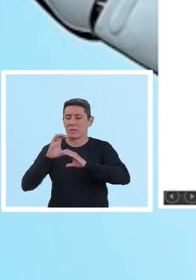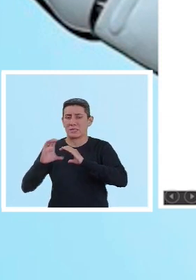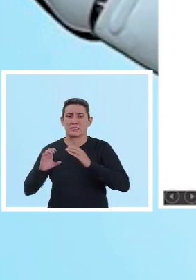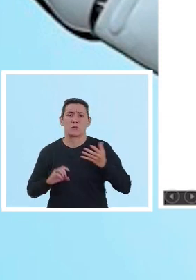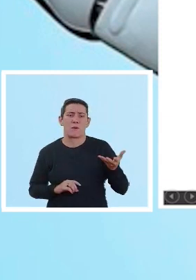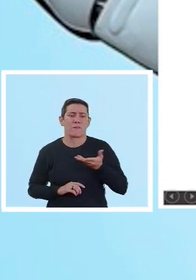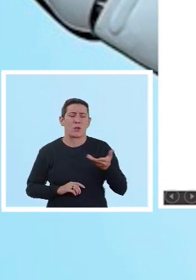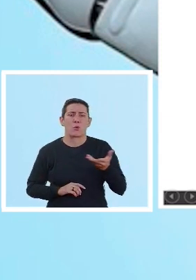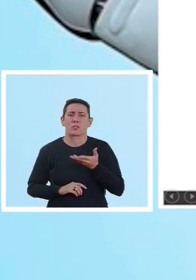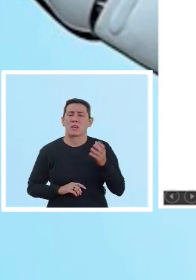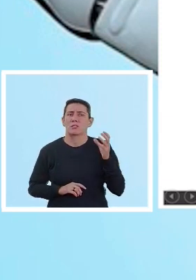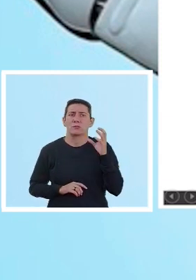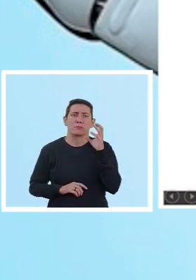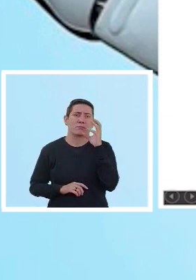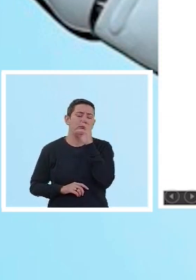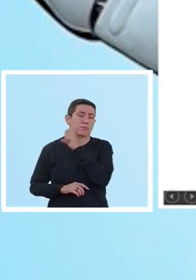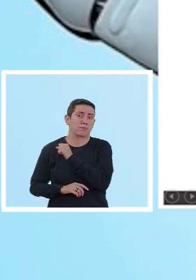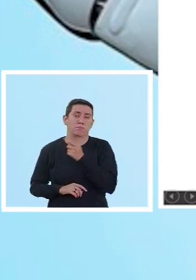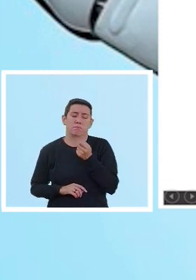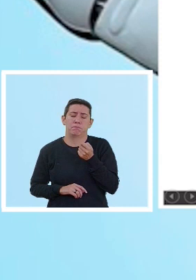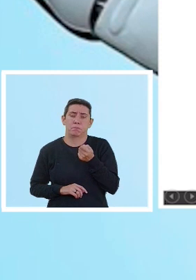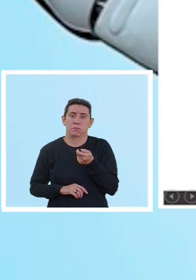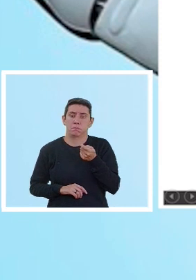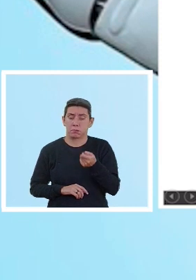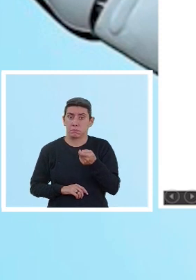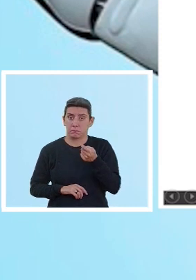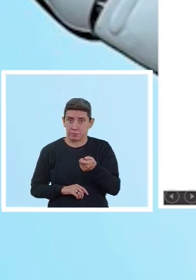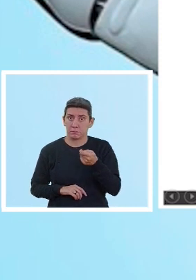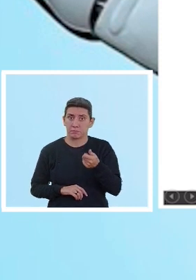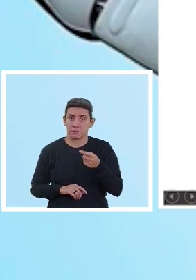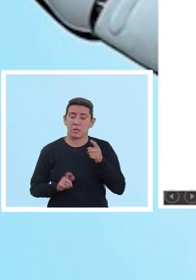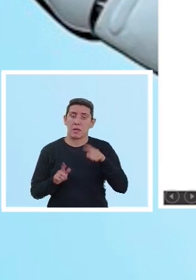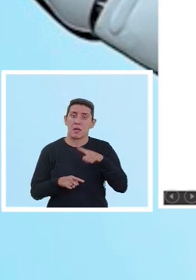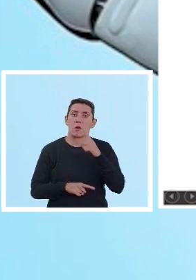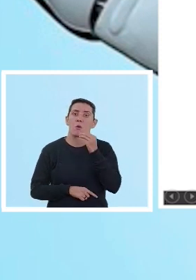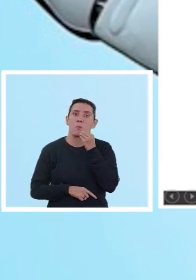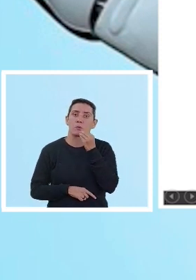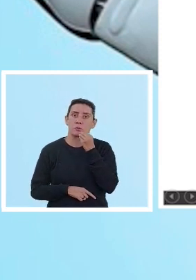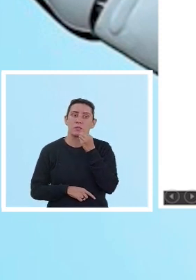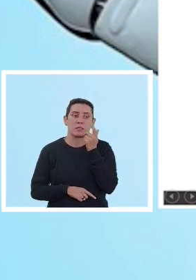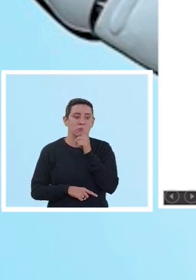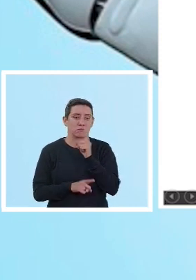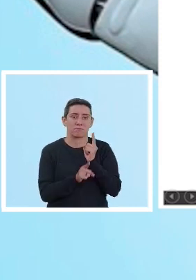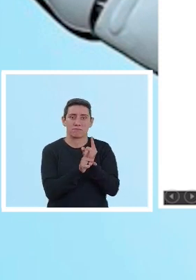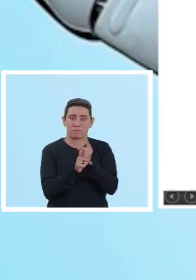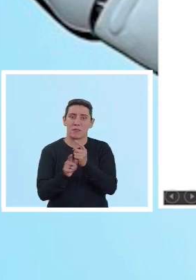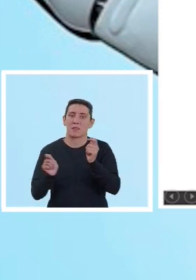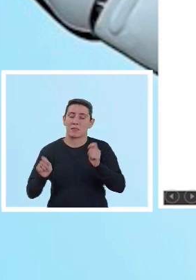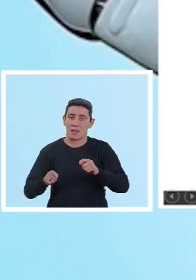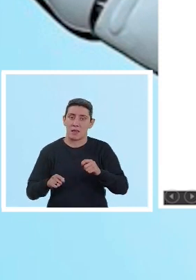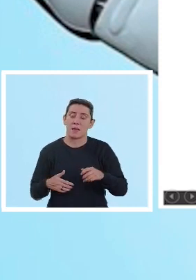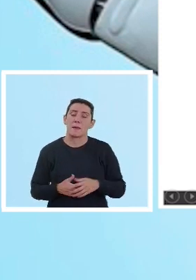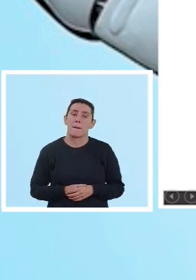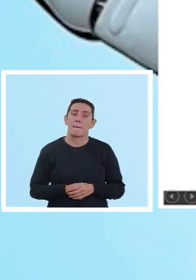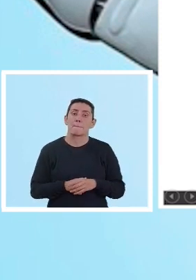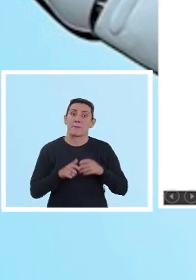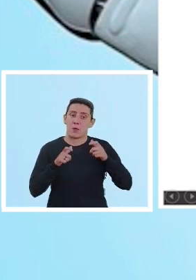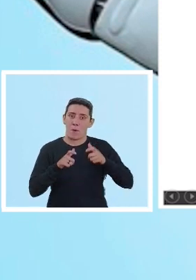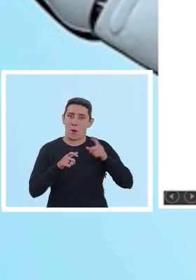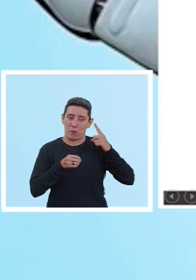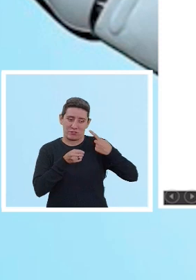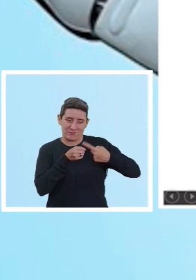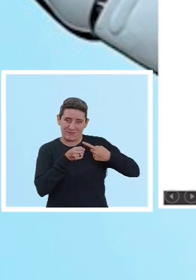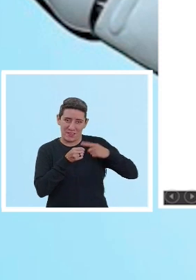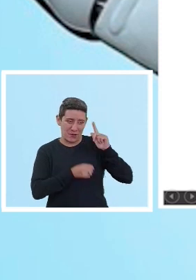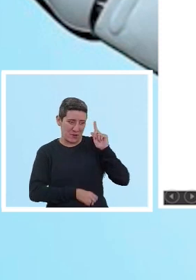velocidades muito altas então a gente já tem oportunidade de testar inclusive o nosso piloto está em Rio Verde porque